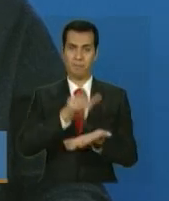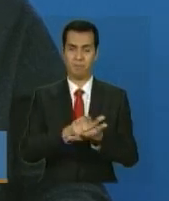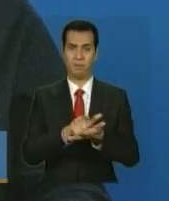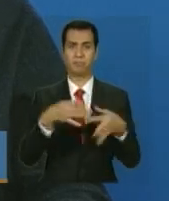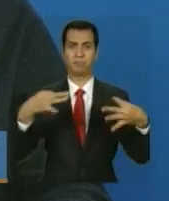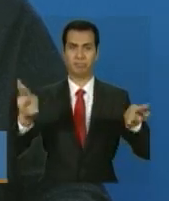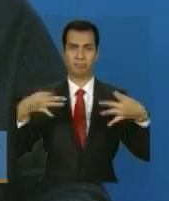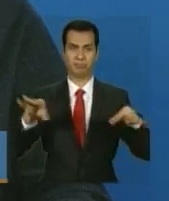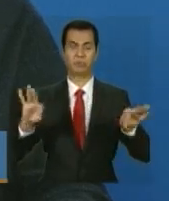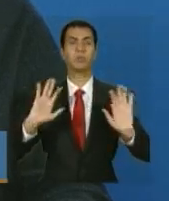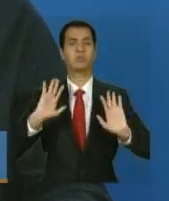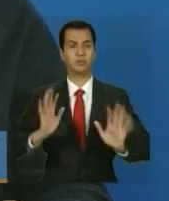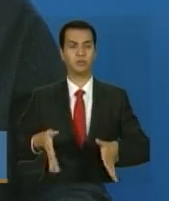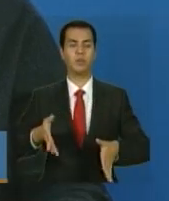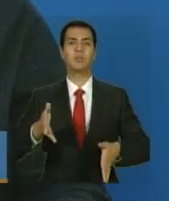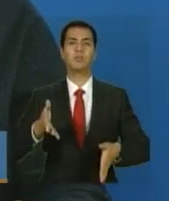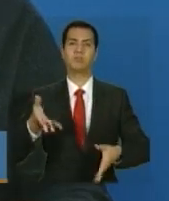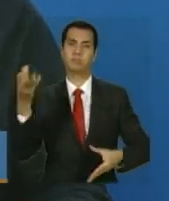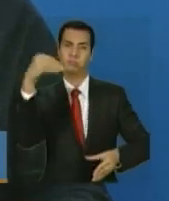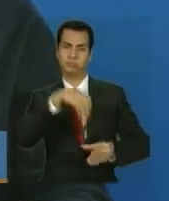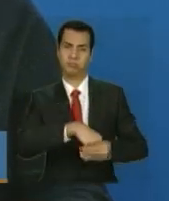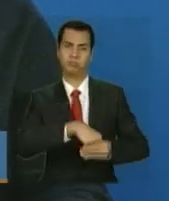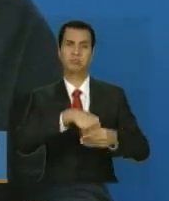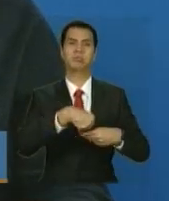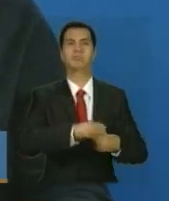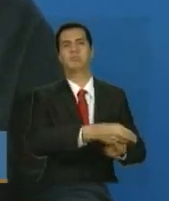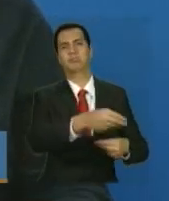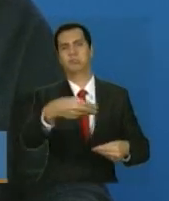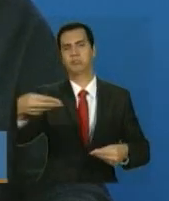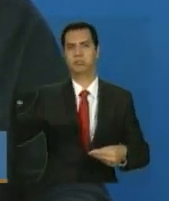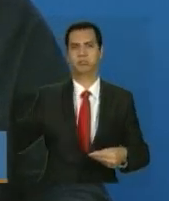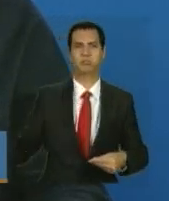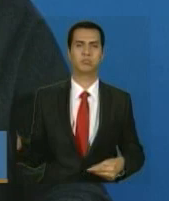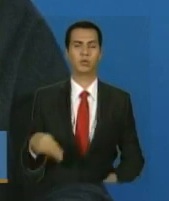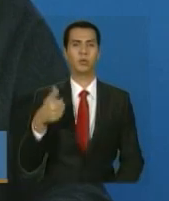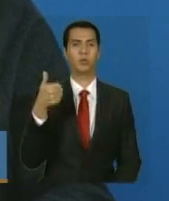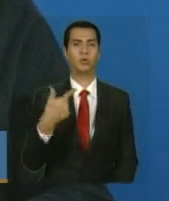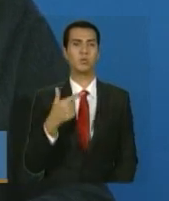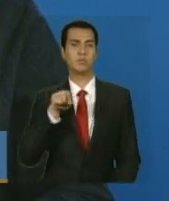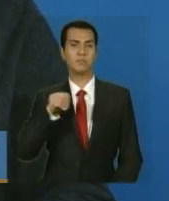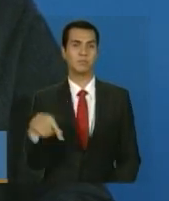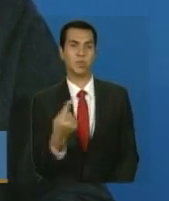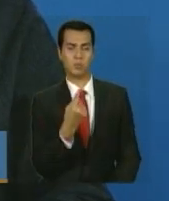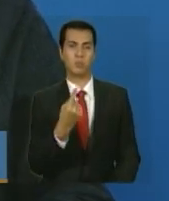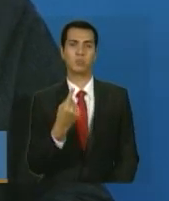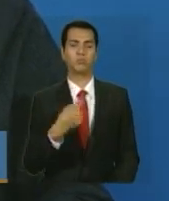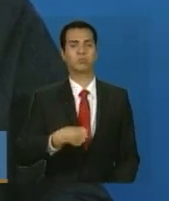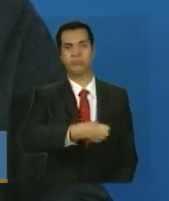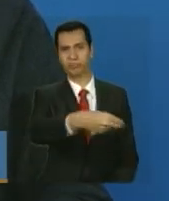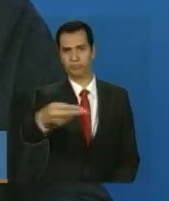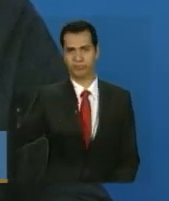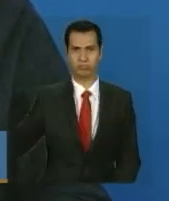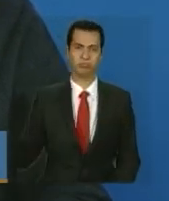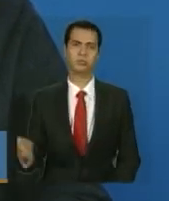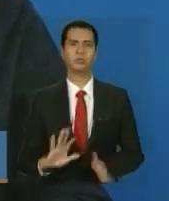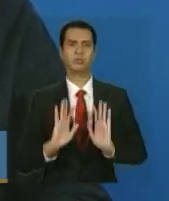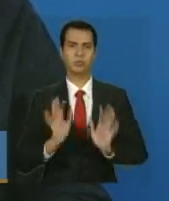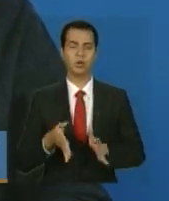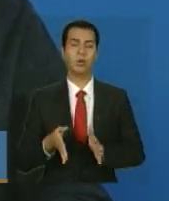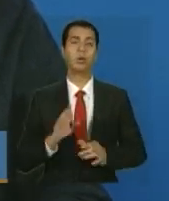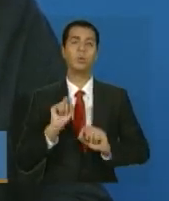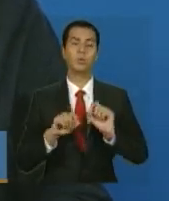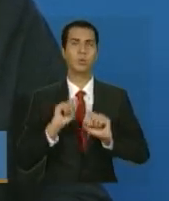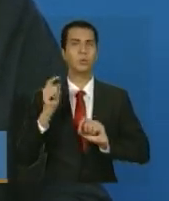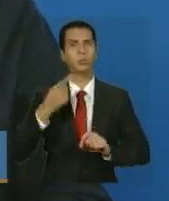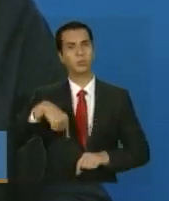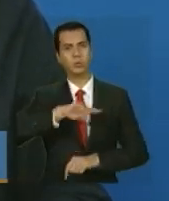dos Entrevistador. instrutores. Já foram 12 mil filipetas dessas incluídas nos kits. A intenção é que